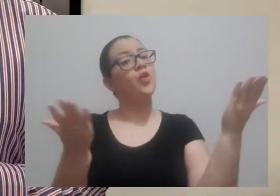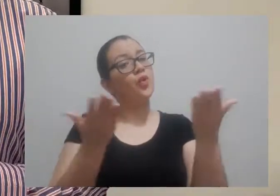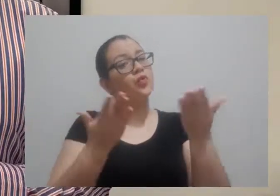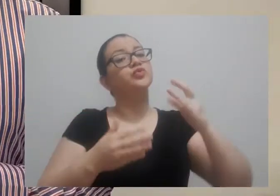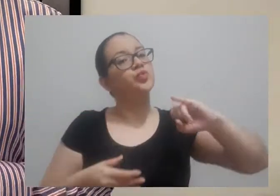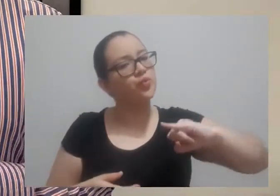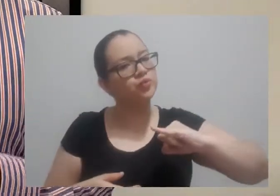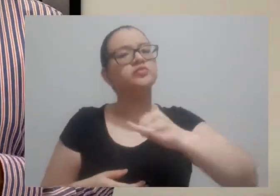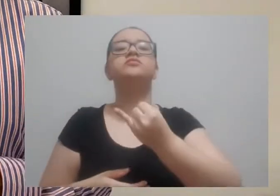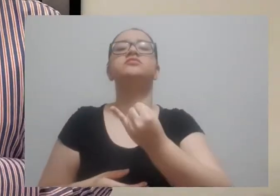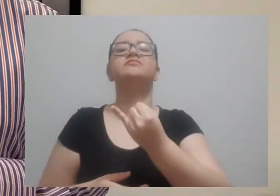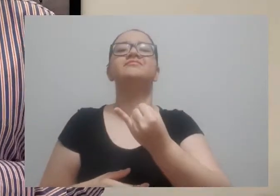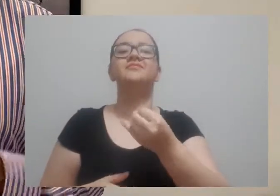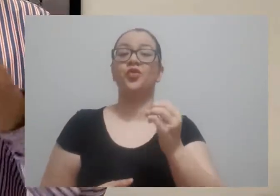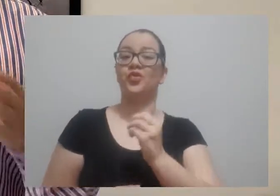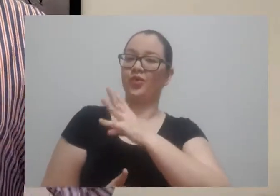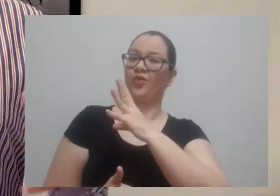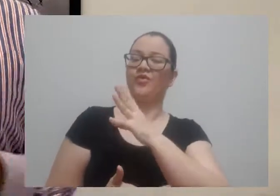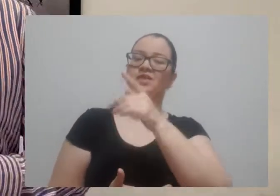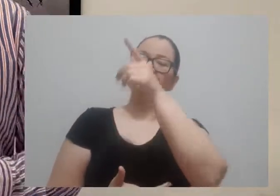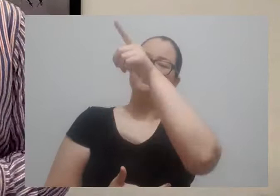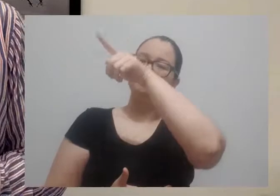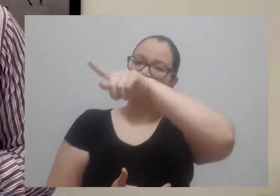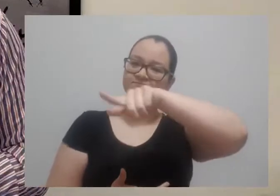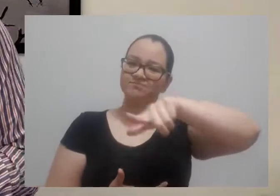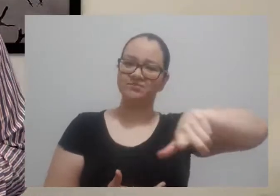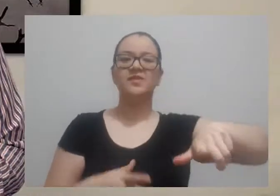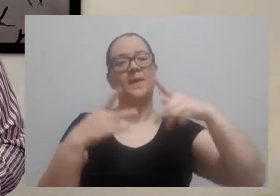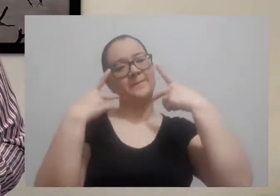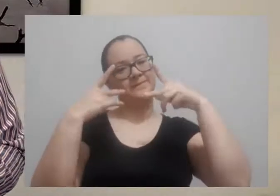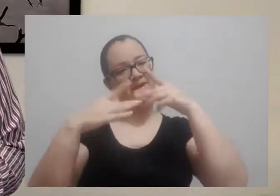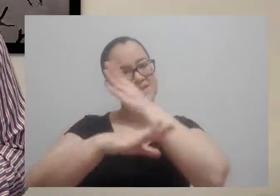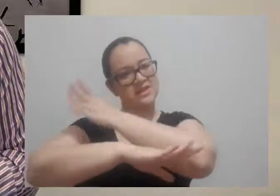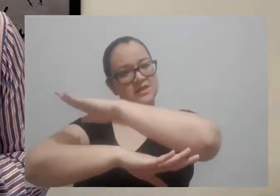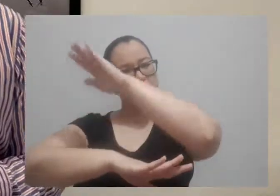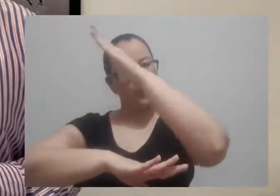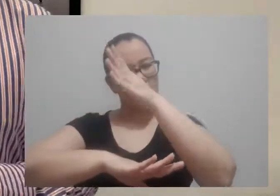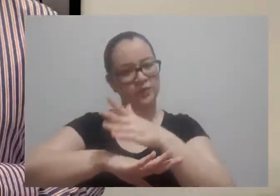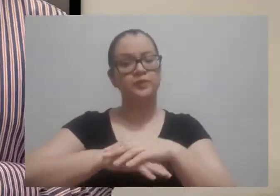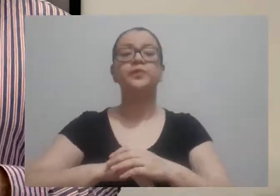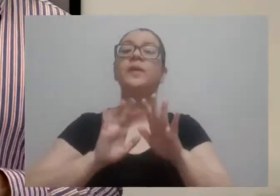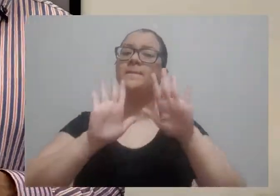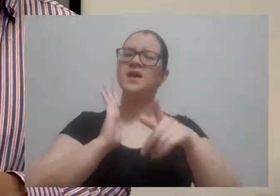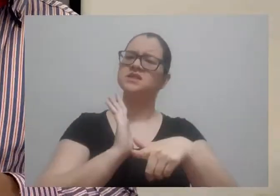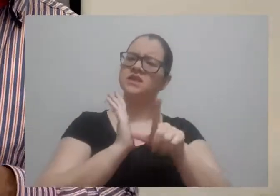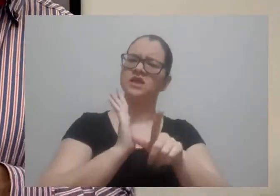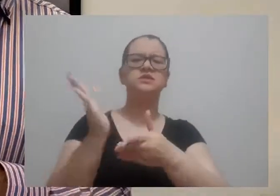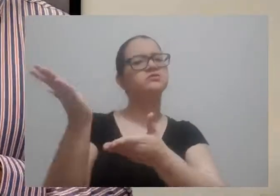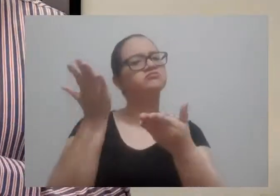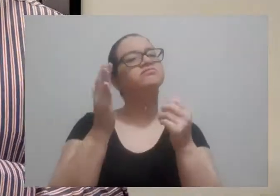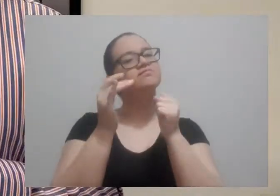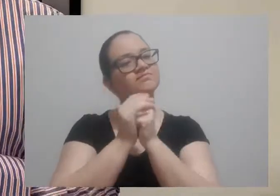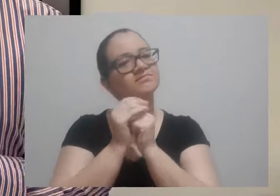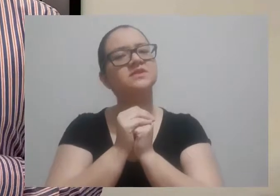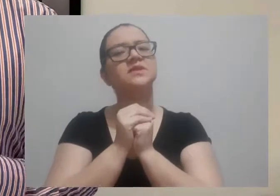dando continuidade no Sermão do Monte. Mas antes, eu quero convidar você para fazer uma oração. Queria que você